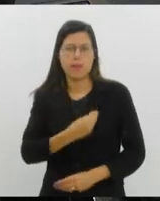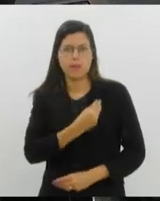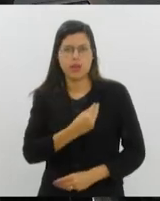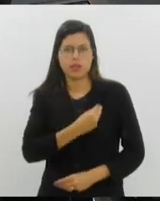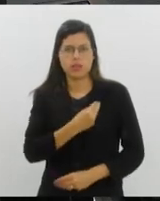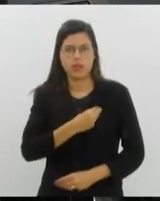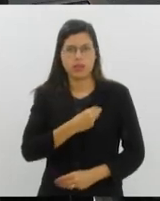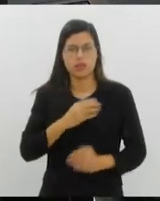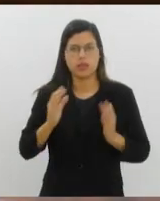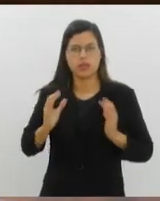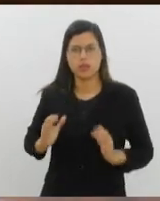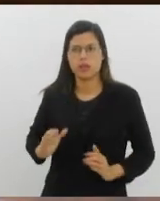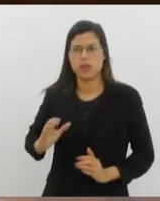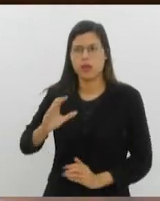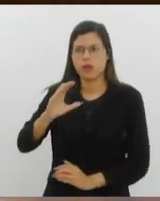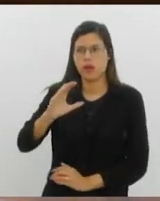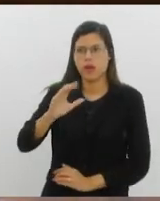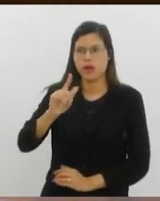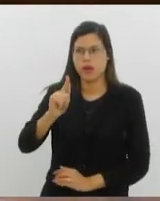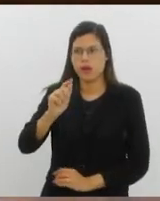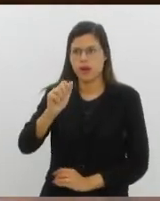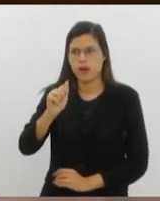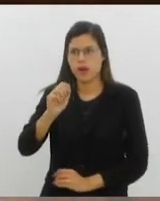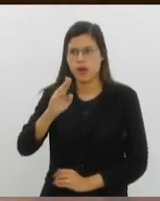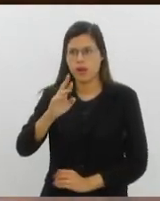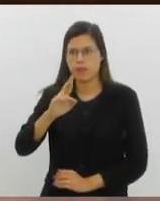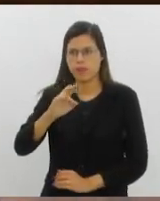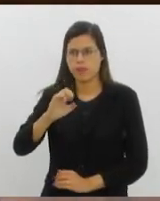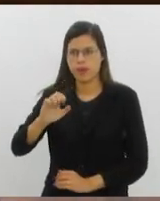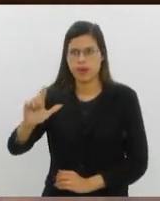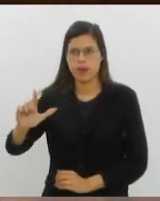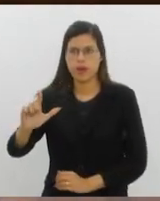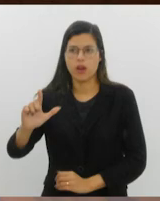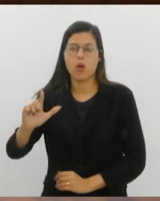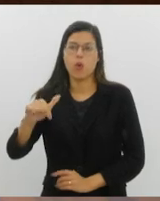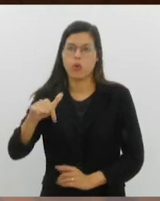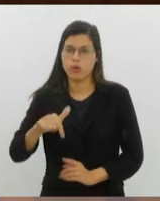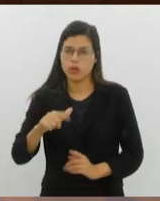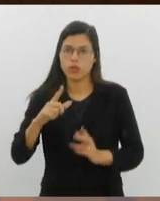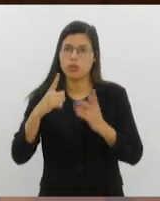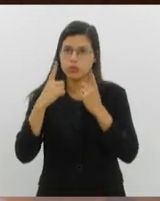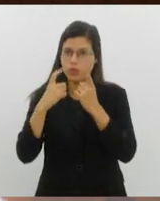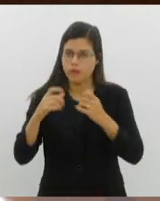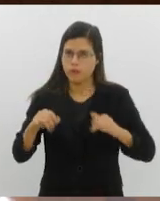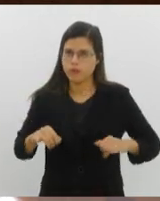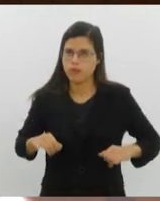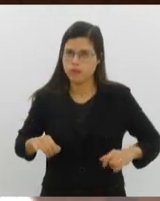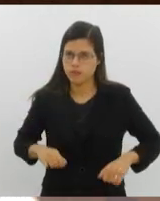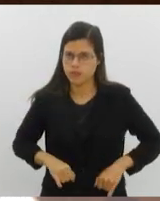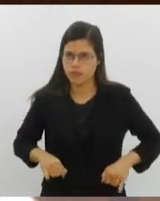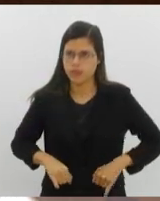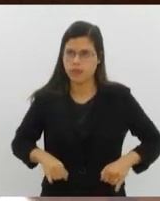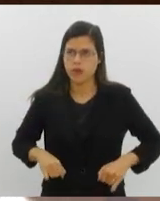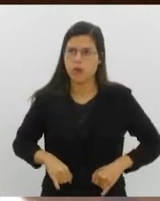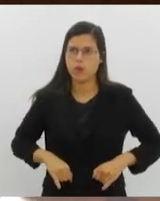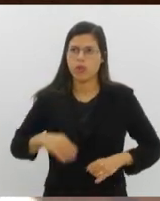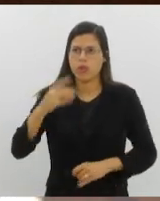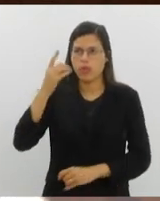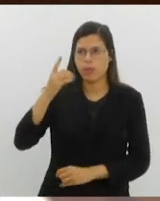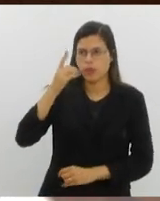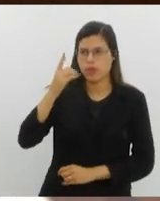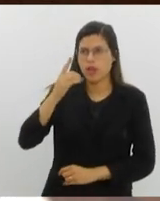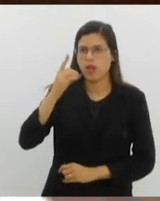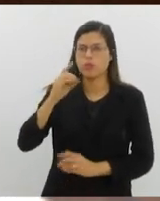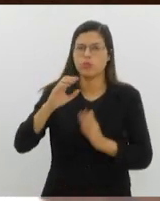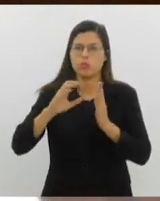cidadão Gabriel Costenaro, um cidadão que foi covardemente agredido pelo deputado federal do PSOL, dentro da Casa